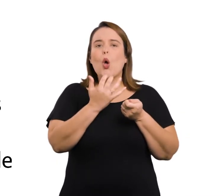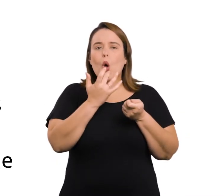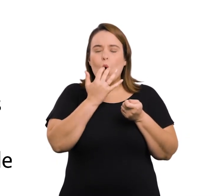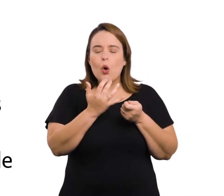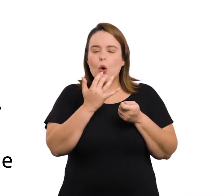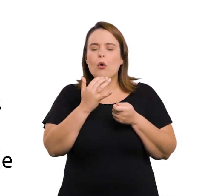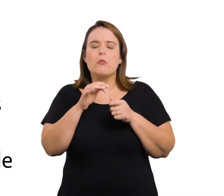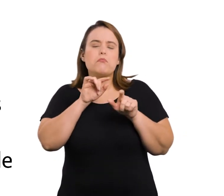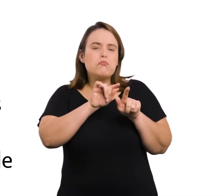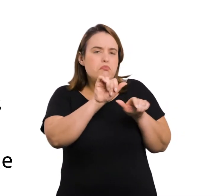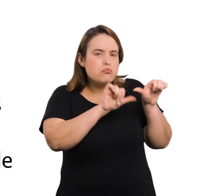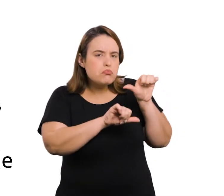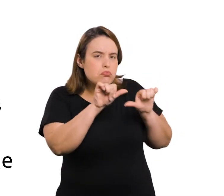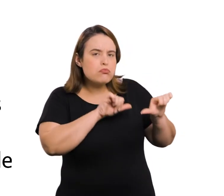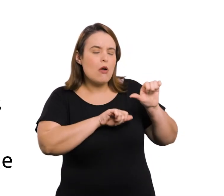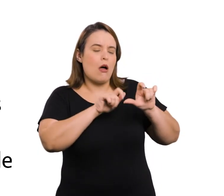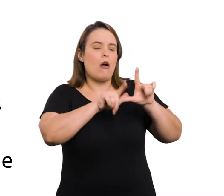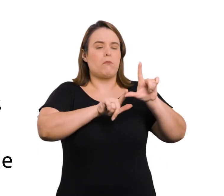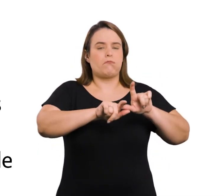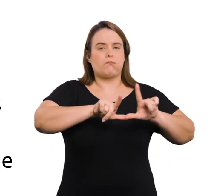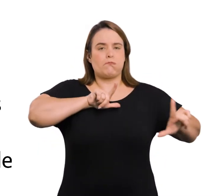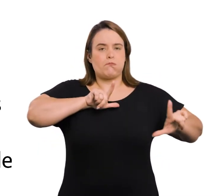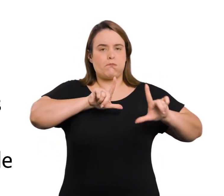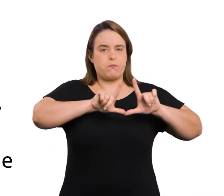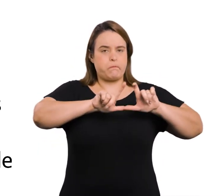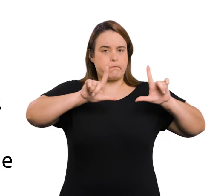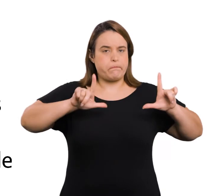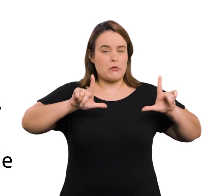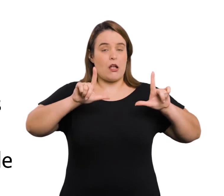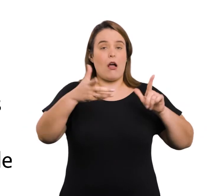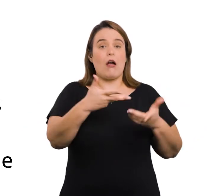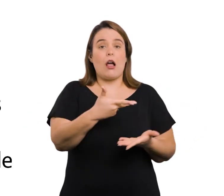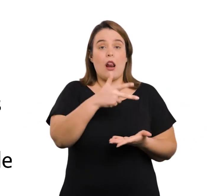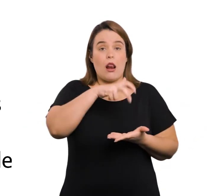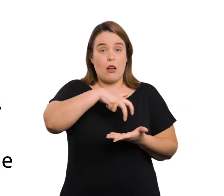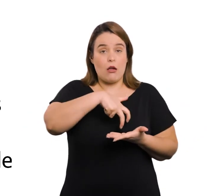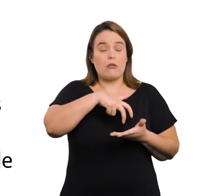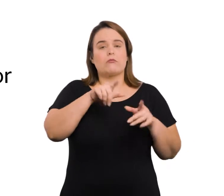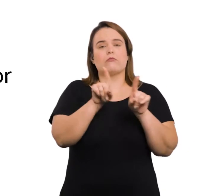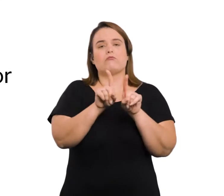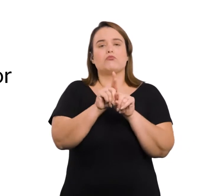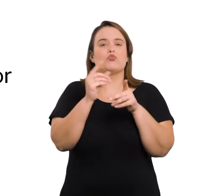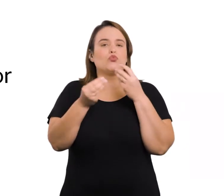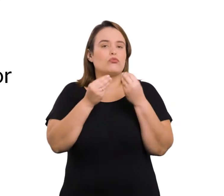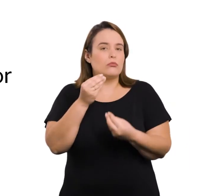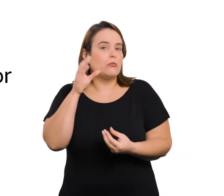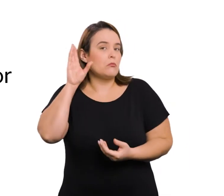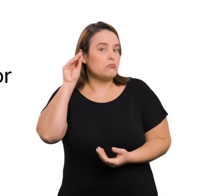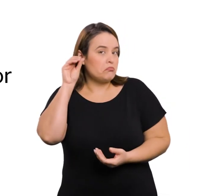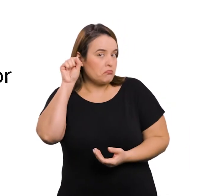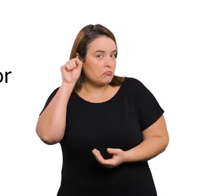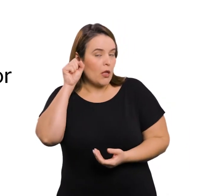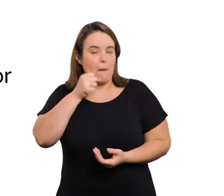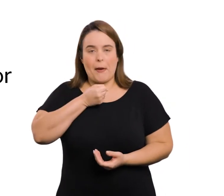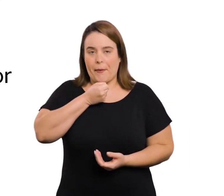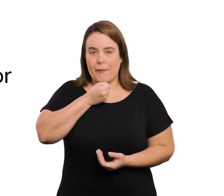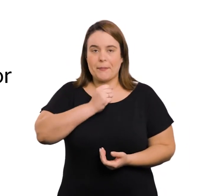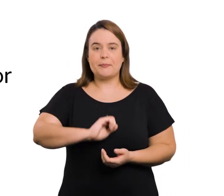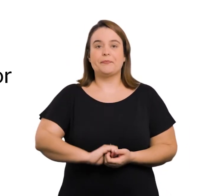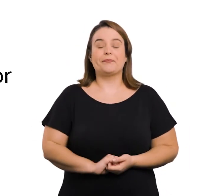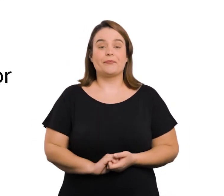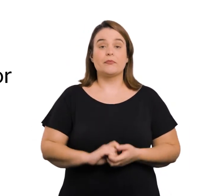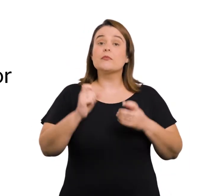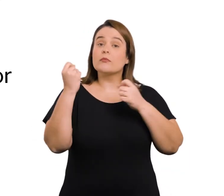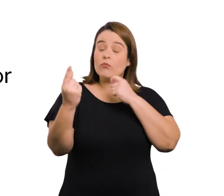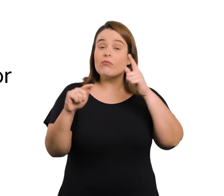de contraste de cor, ampliação, velocidade de leitura e gravação de arquivo de áudio. Alguns modelos podem